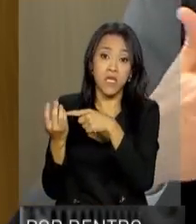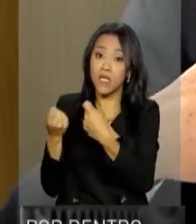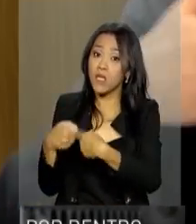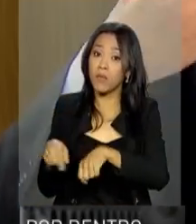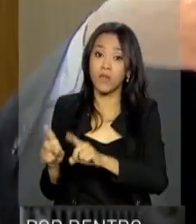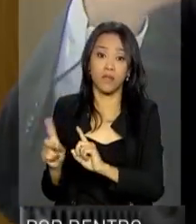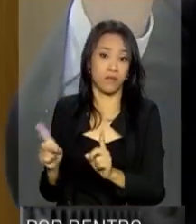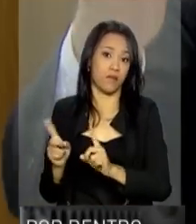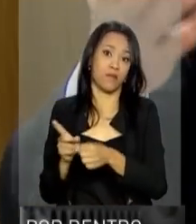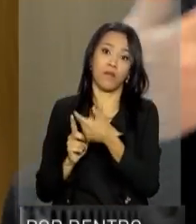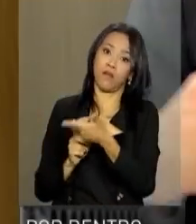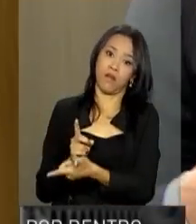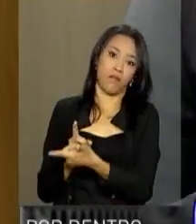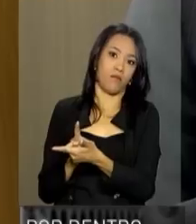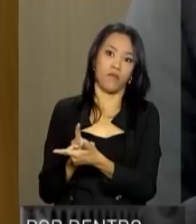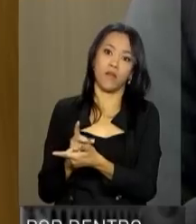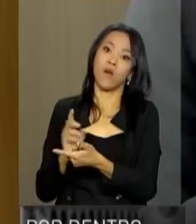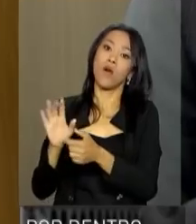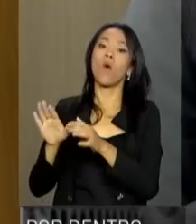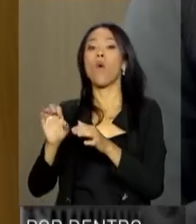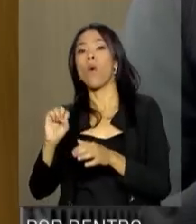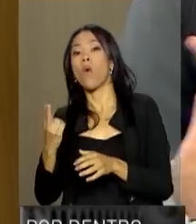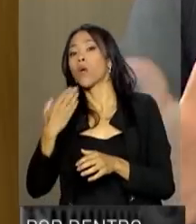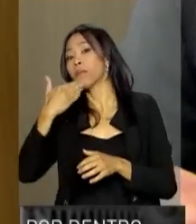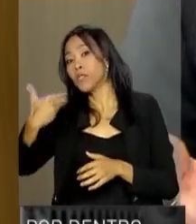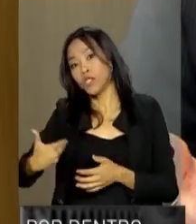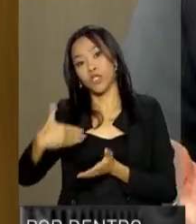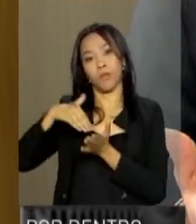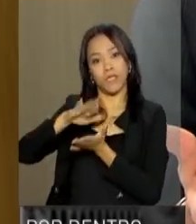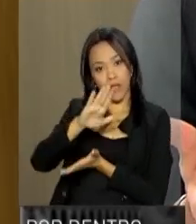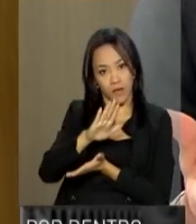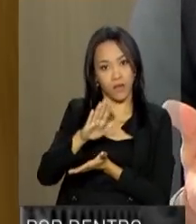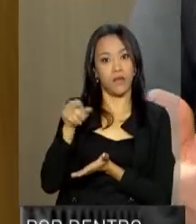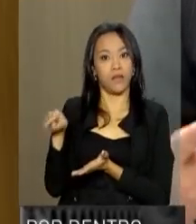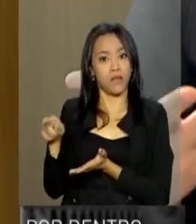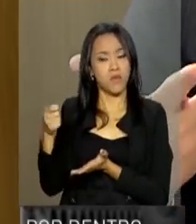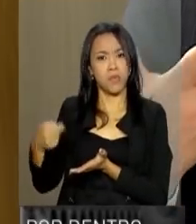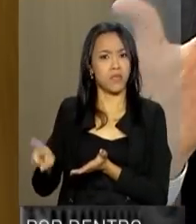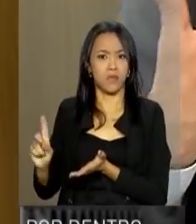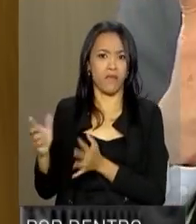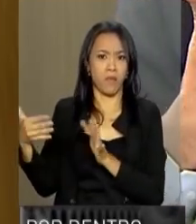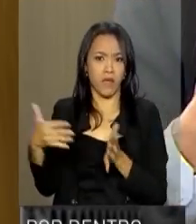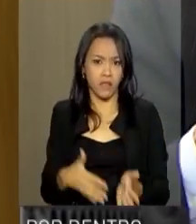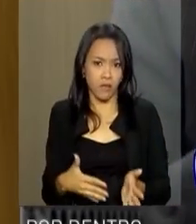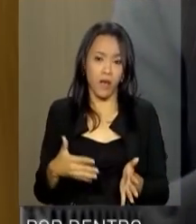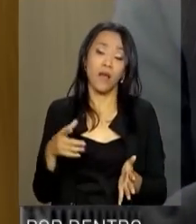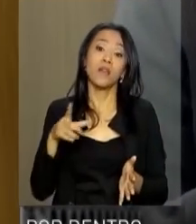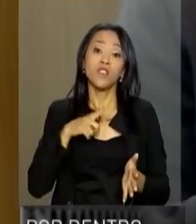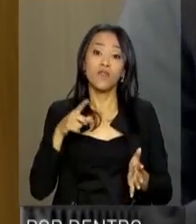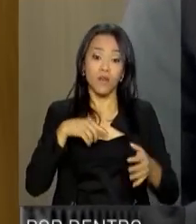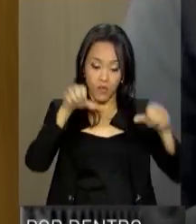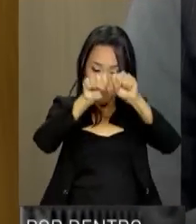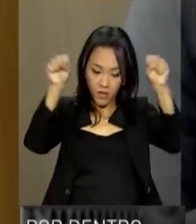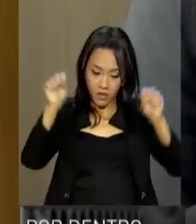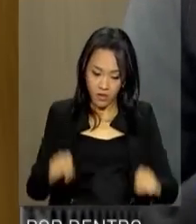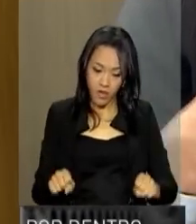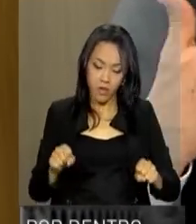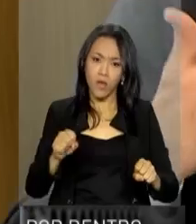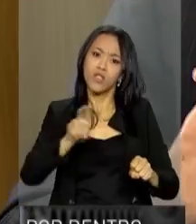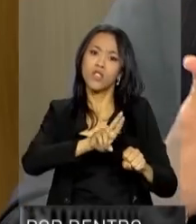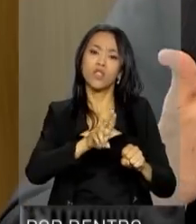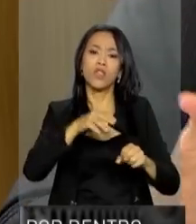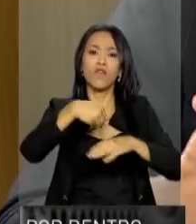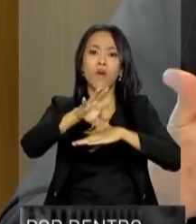espontaneamente pediram para sair do programa eu que não precisava estar no programa nós cruzamos uma base de dados maior